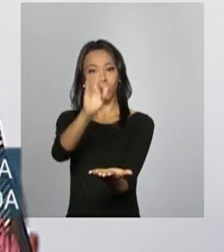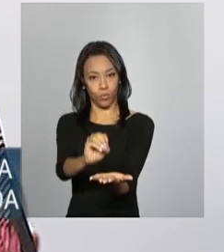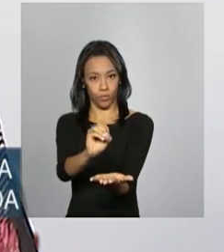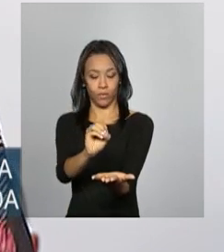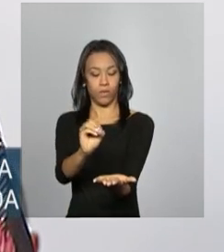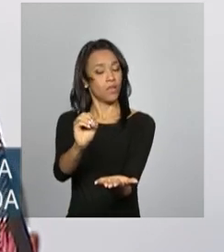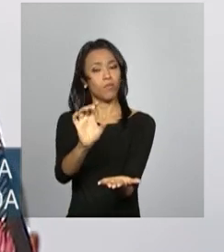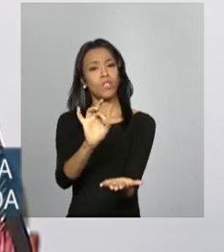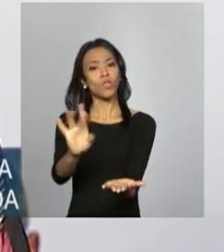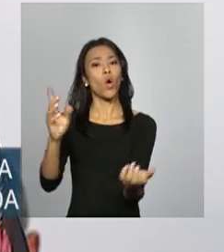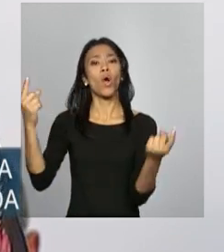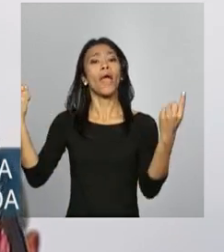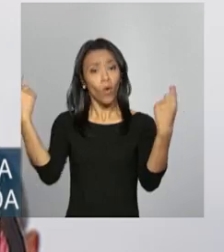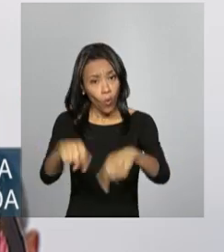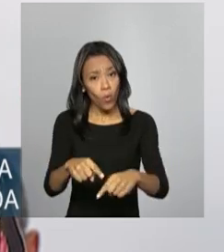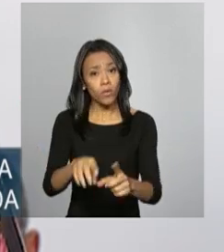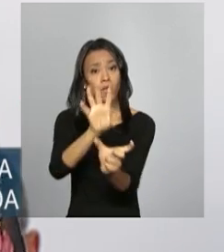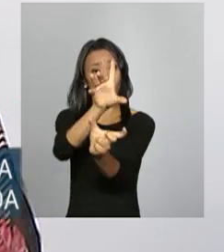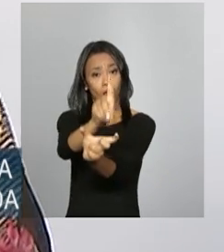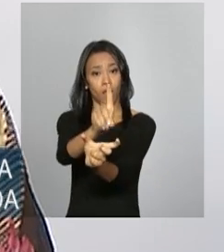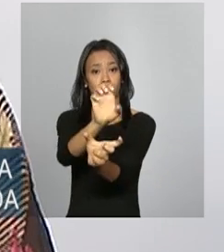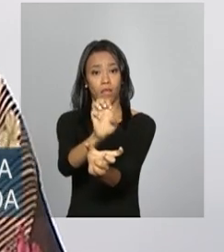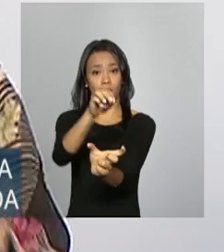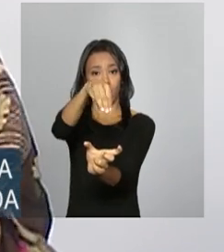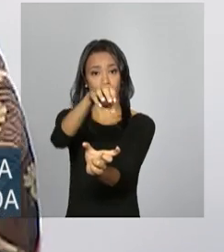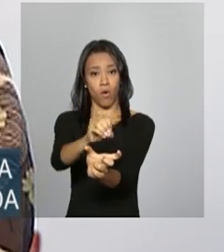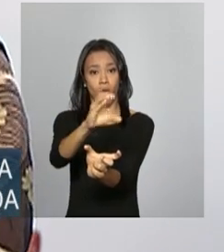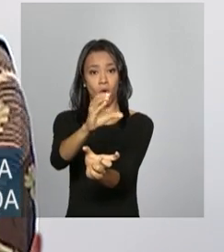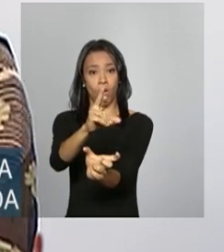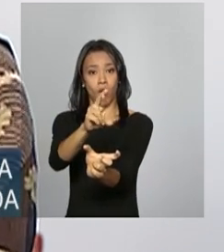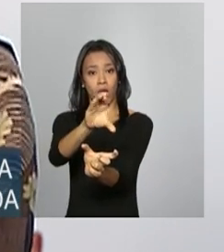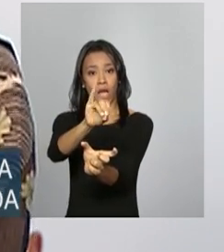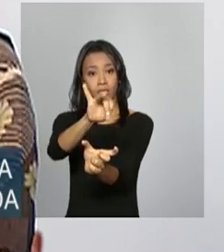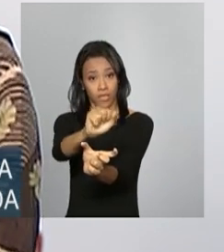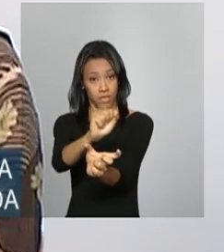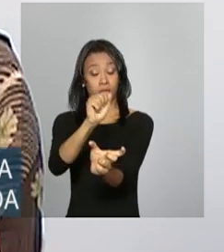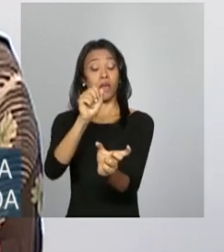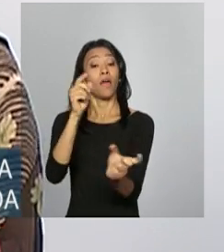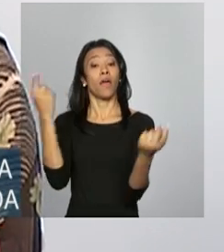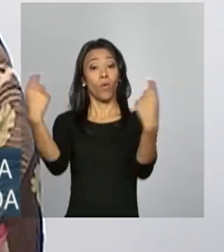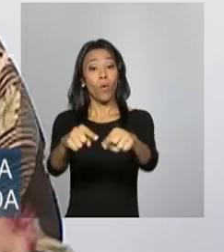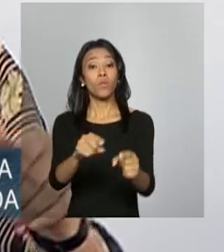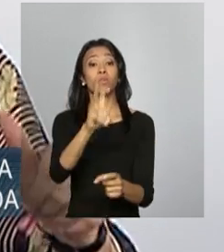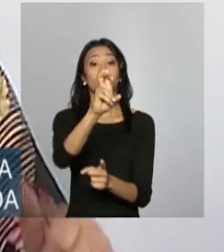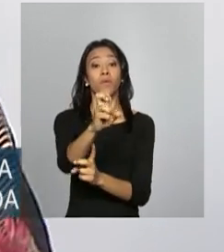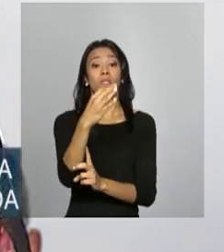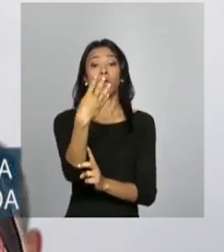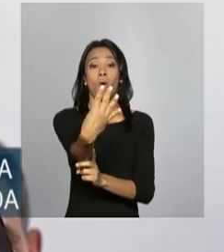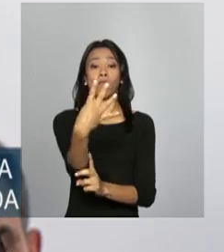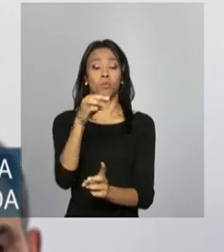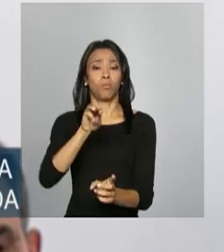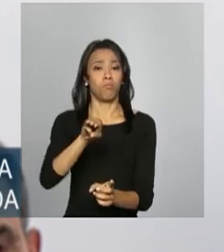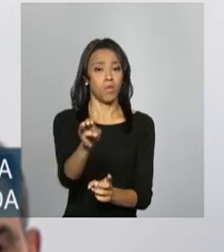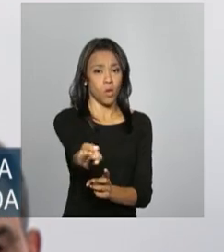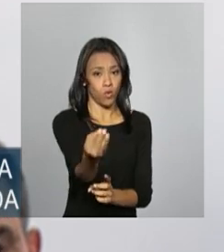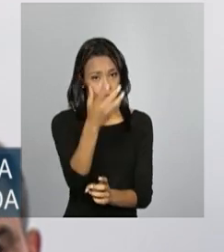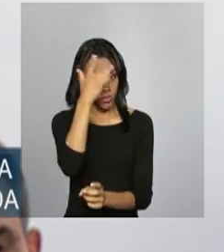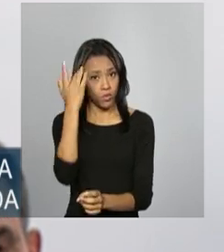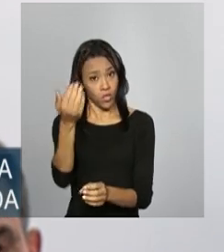apenas, é contra a democracia. É contra os 54 milhões daqueles